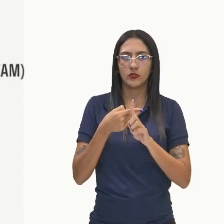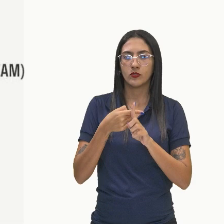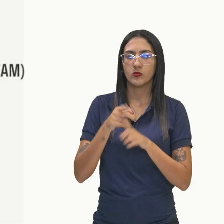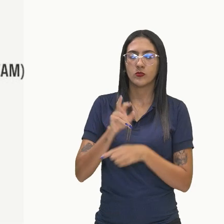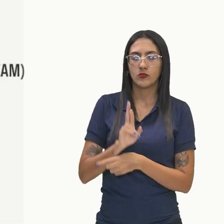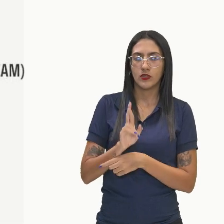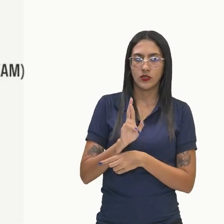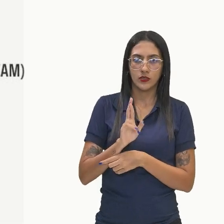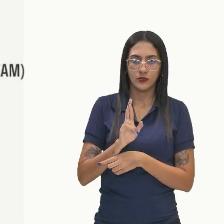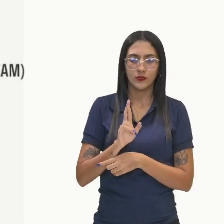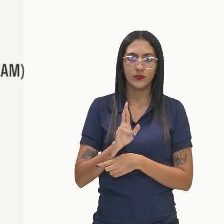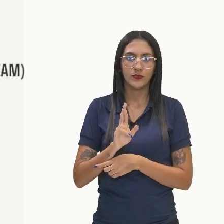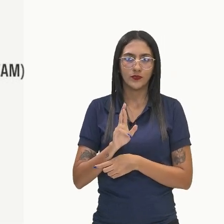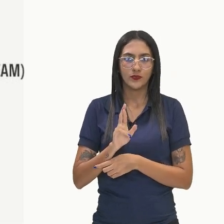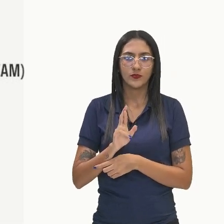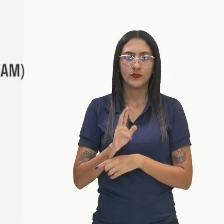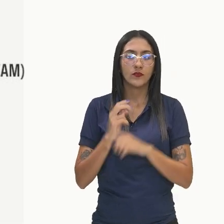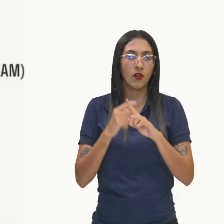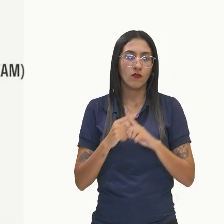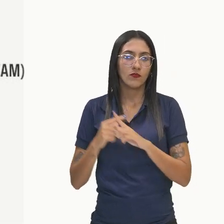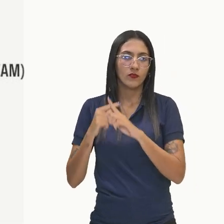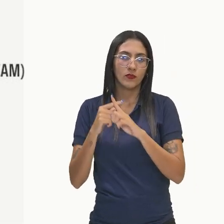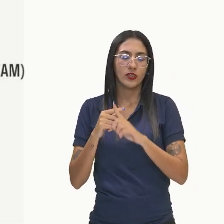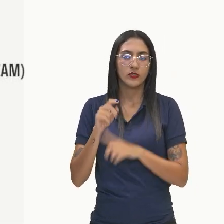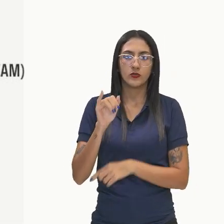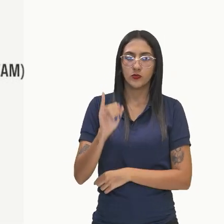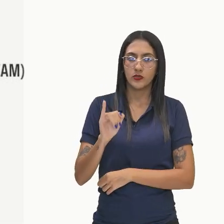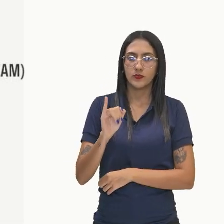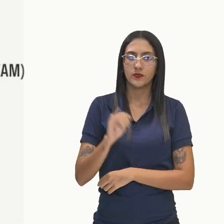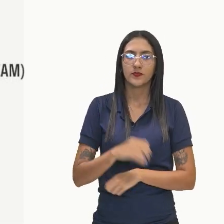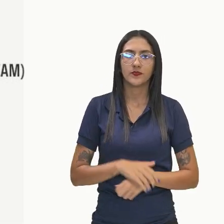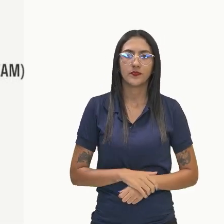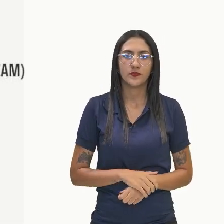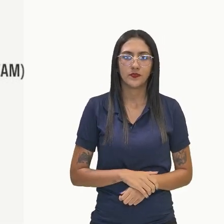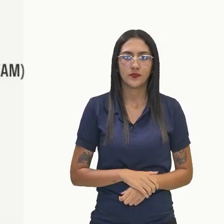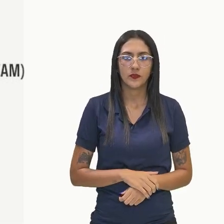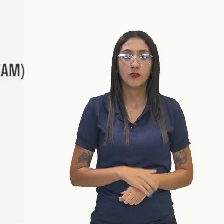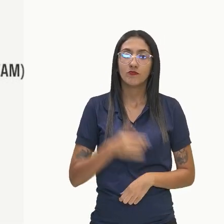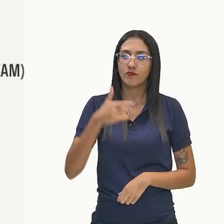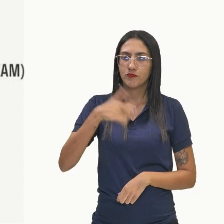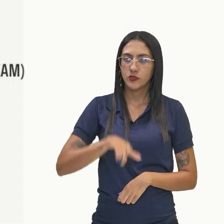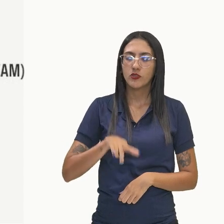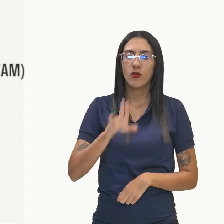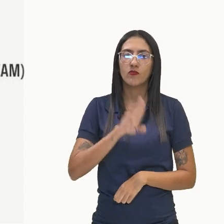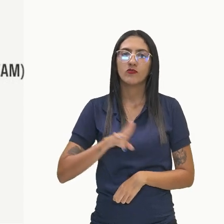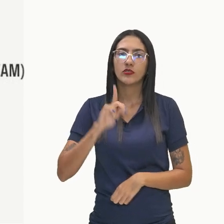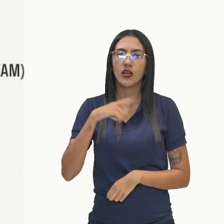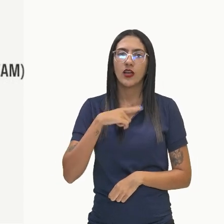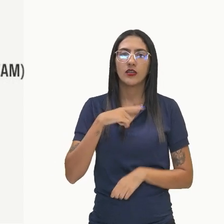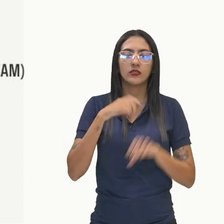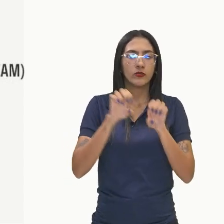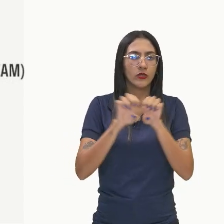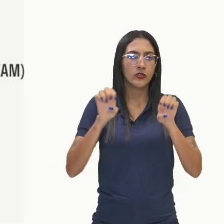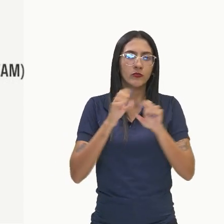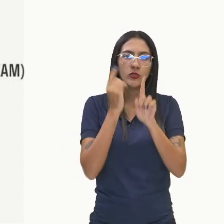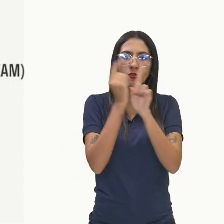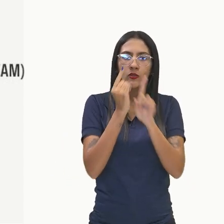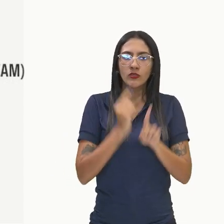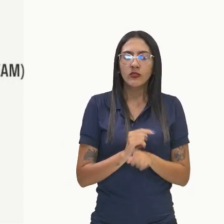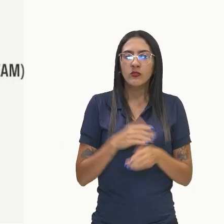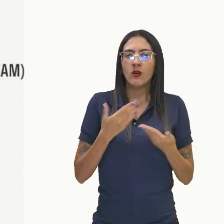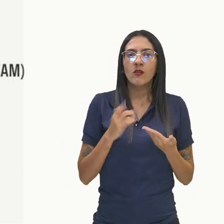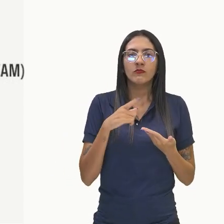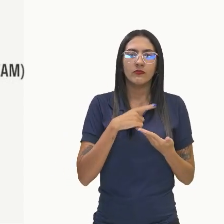interna, né, vezes a intensidade da corrente. Eu vou usar de novo essa equação para encontrar quem agora? Para encontrar o